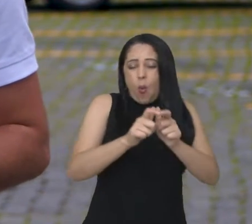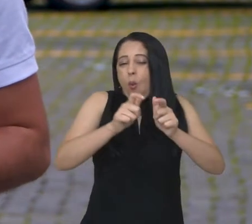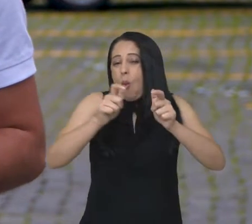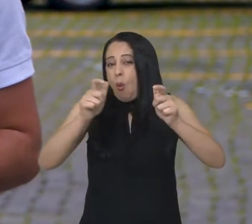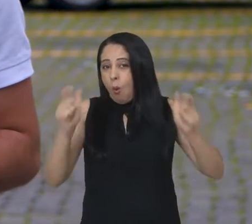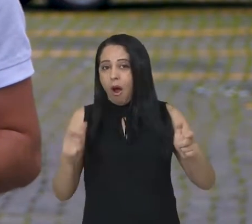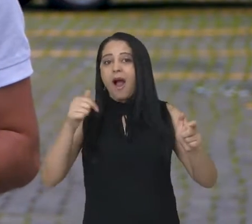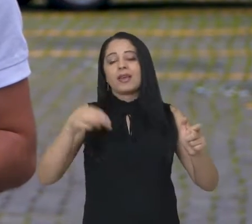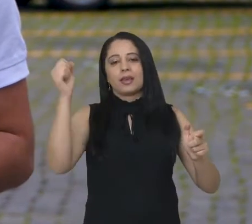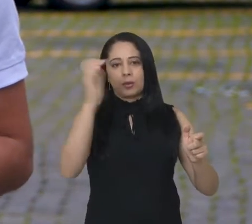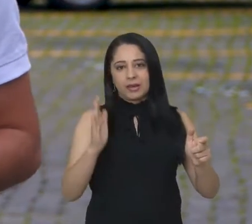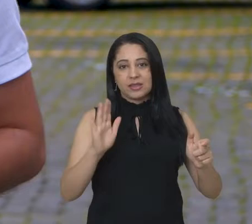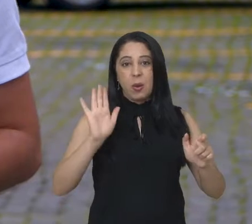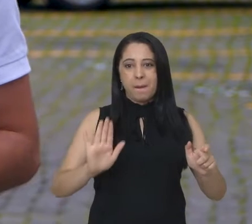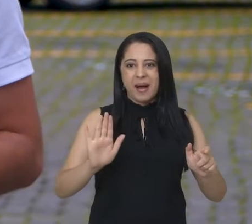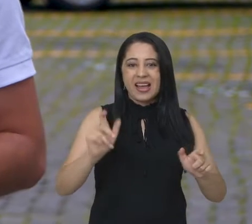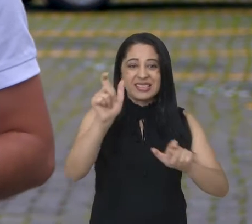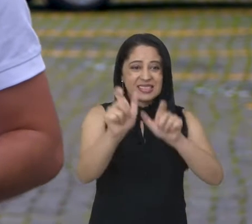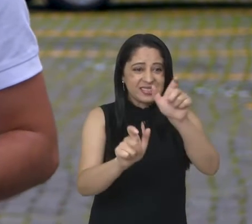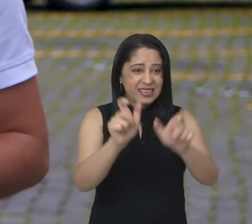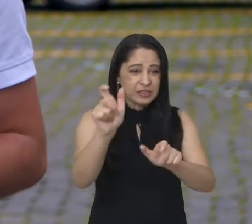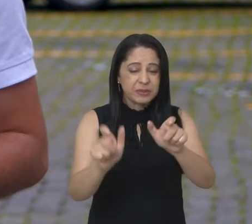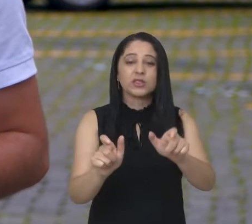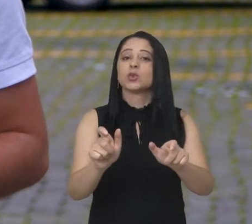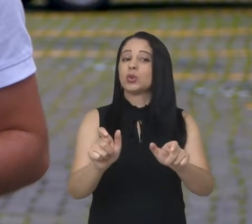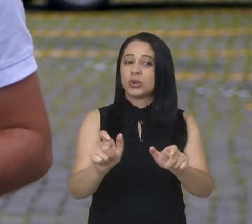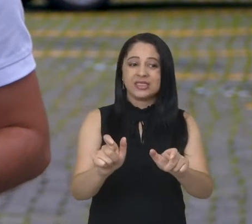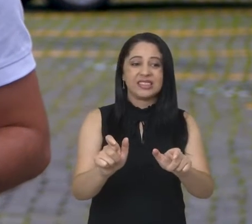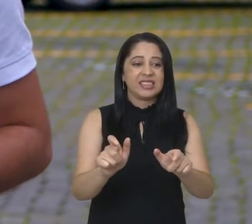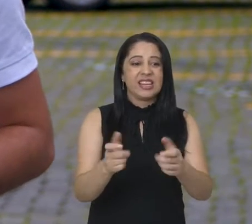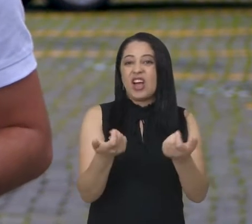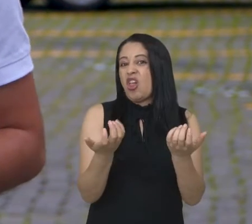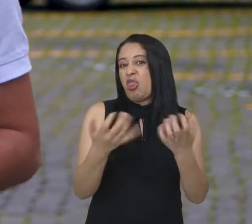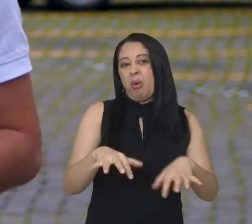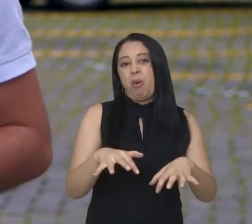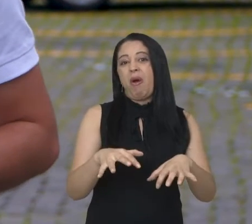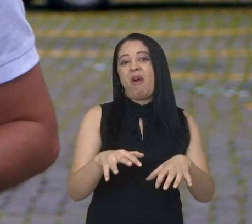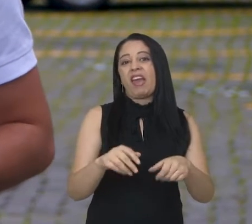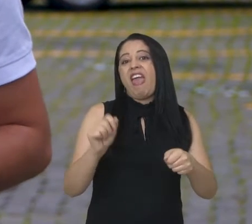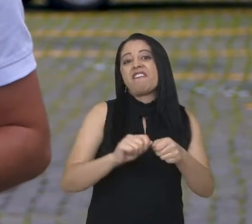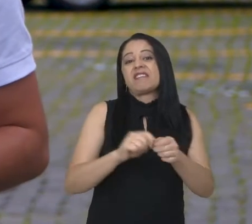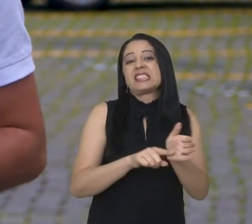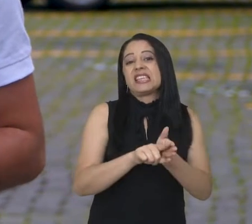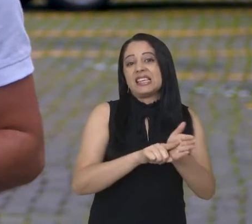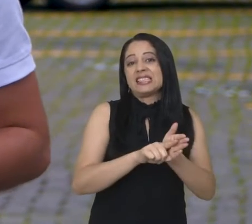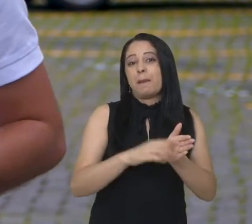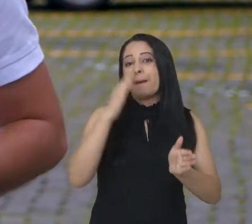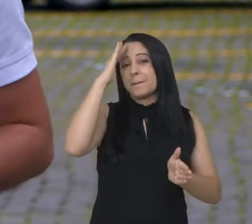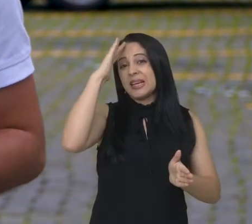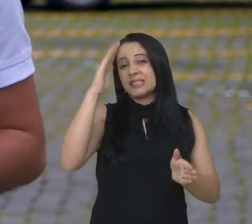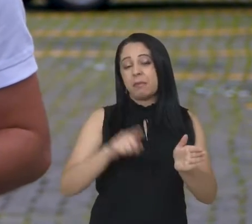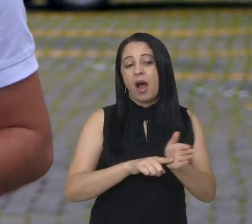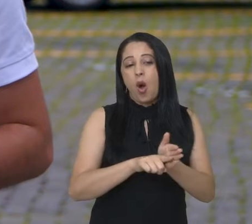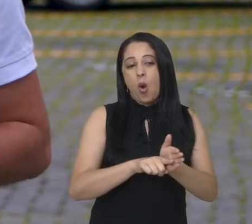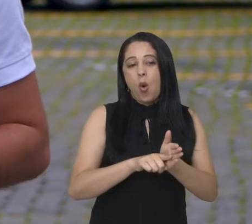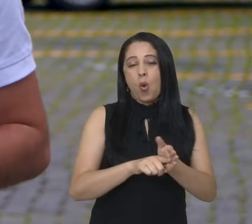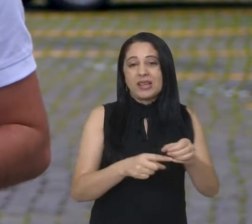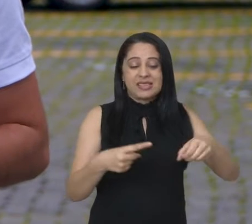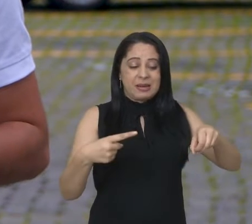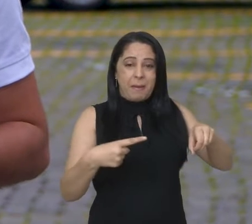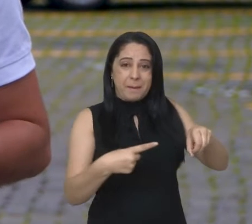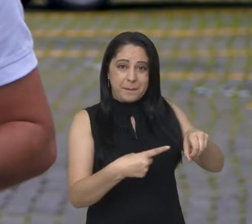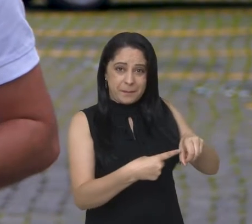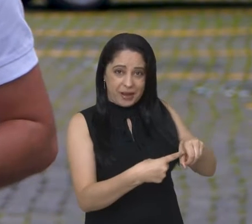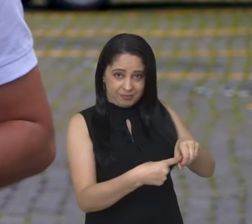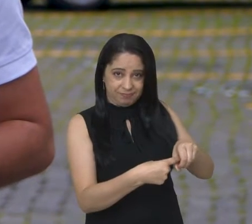Brasil, ainda há muita resistência quanto aos exames preventivos, principalmente o exame de toque retal. Mas é